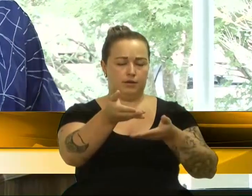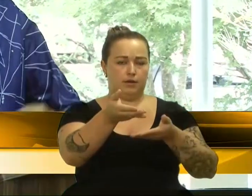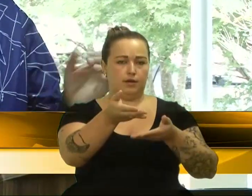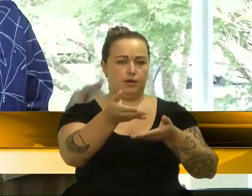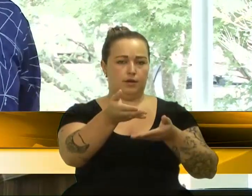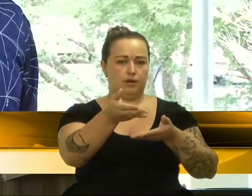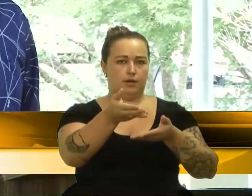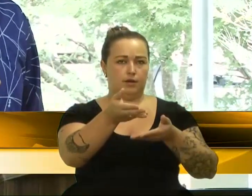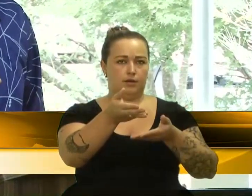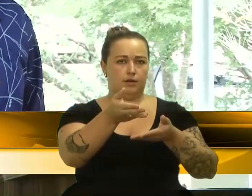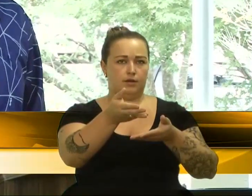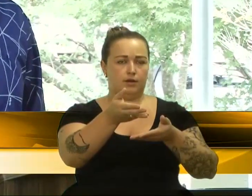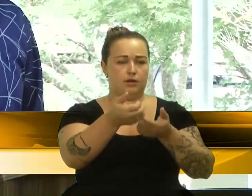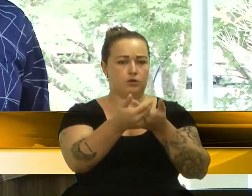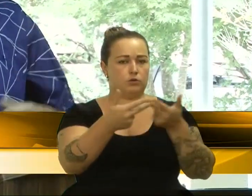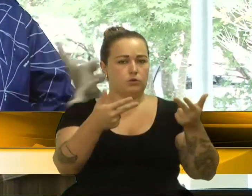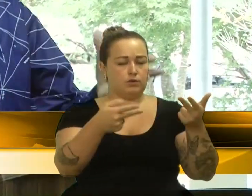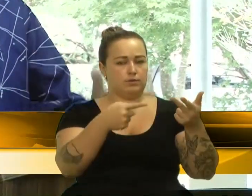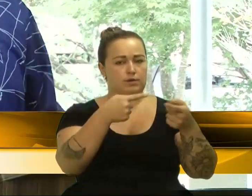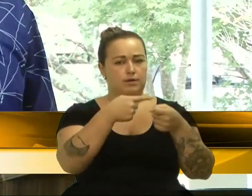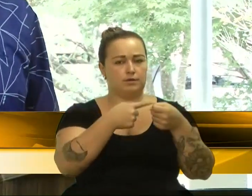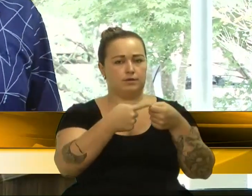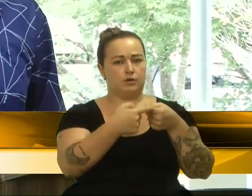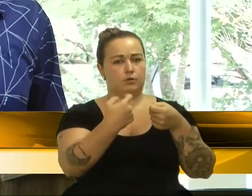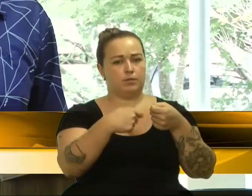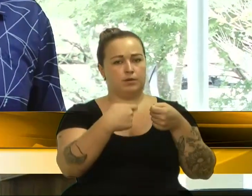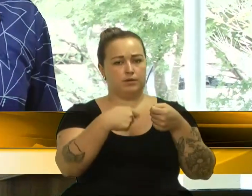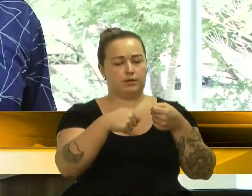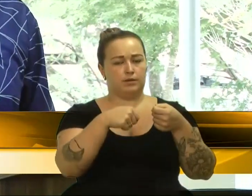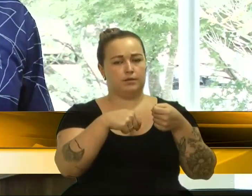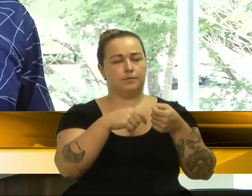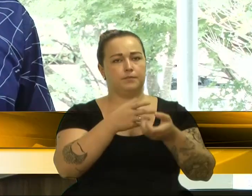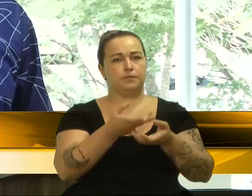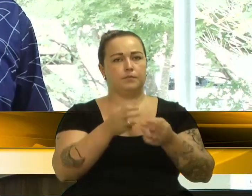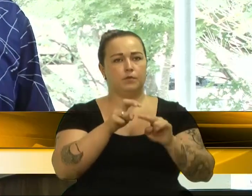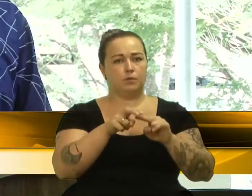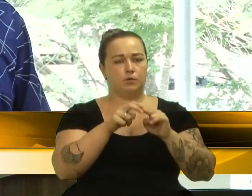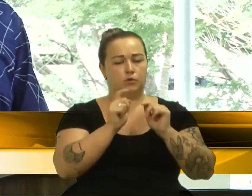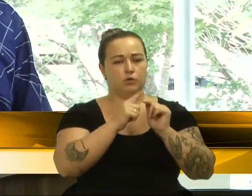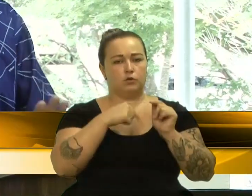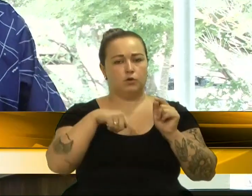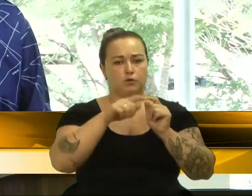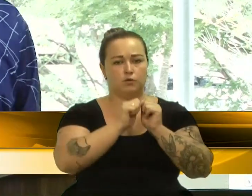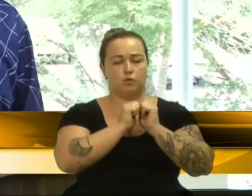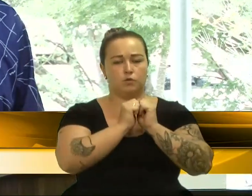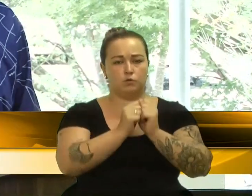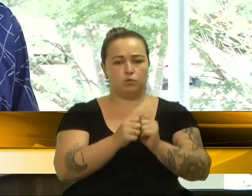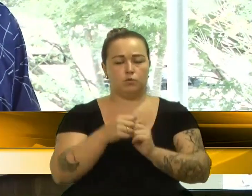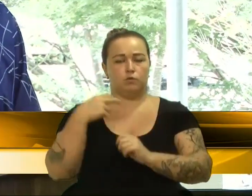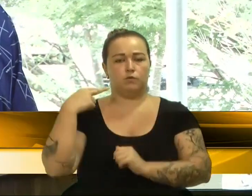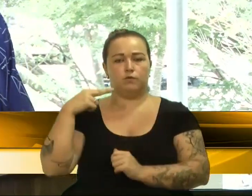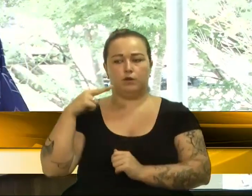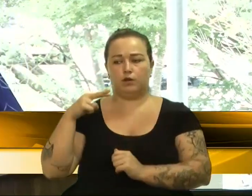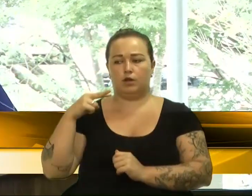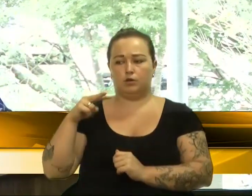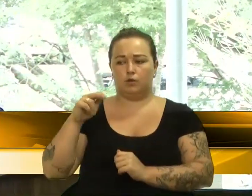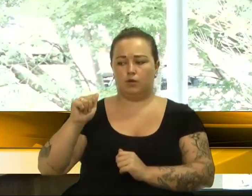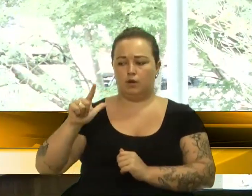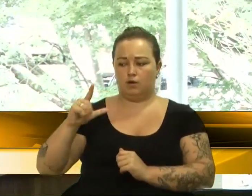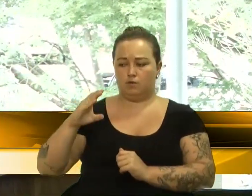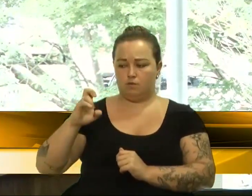cidade e assim contemplar a quem precisa. Então estaremos juntos, vereador Tomé, nessa parada também,